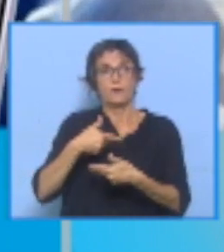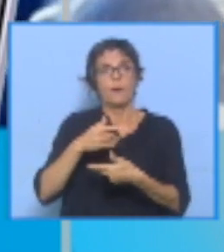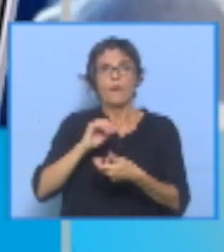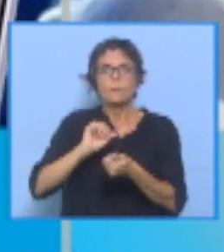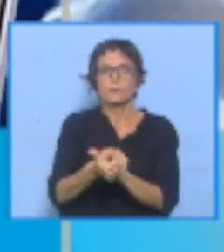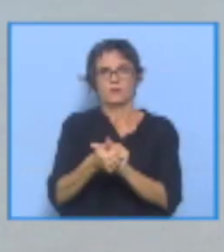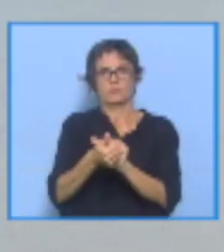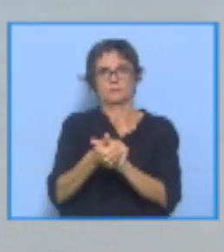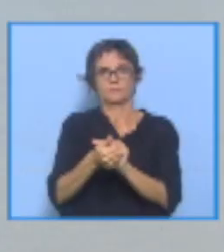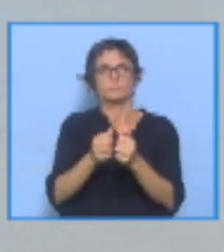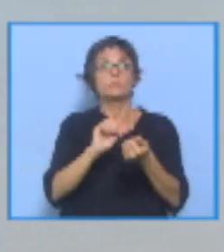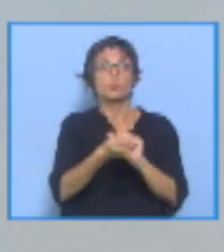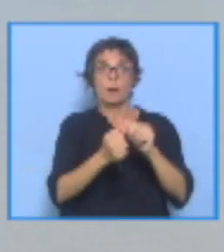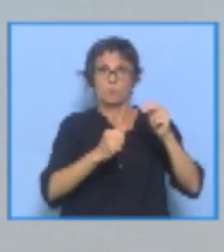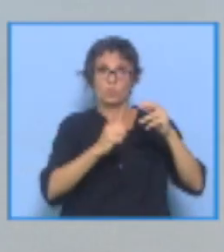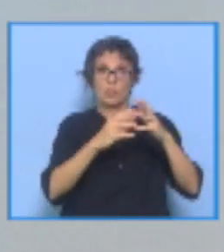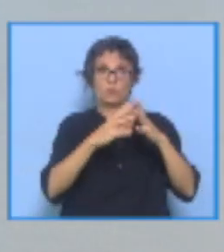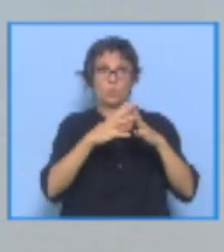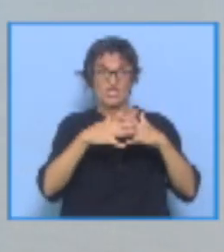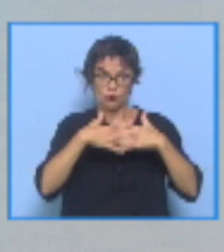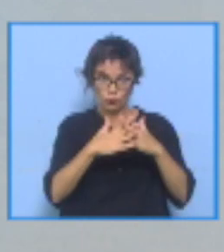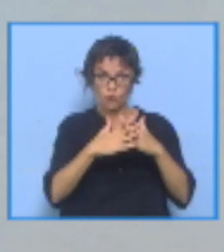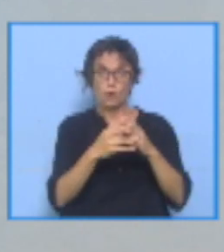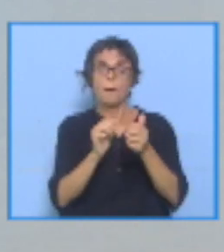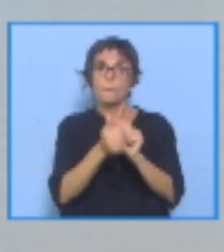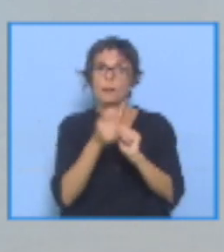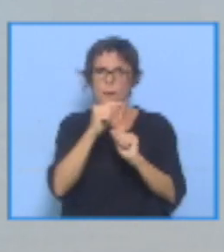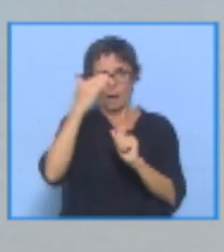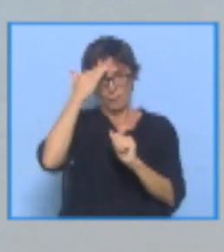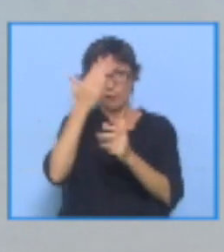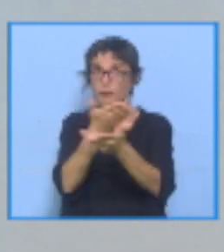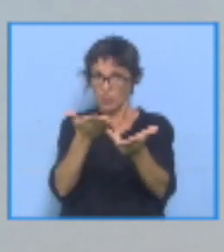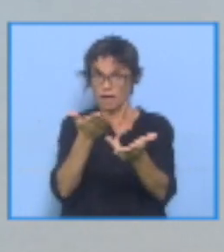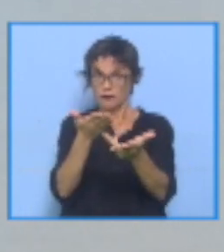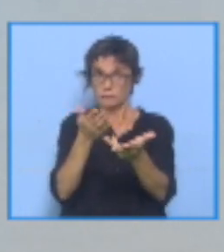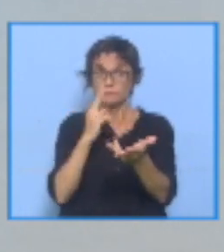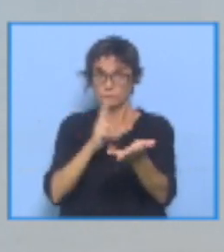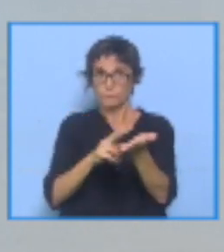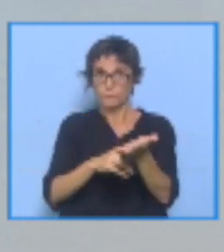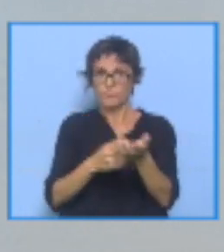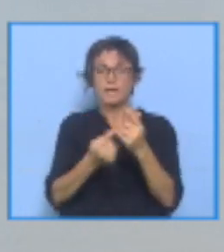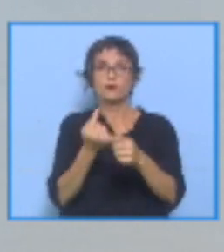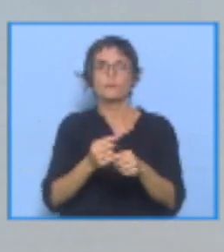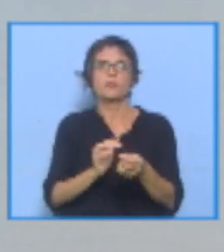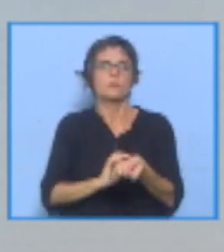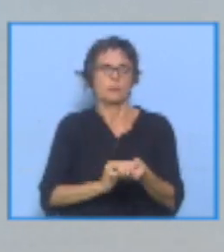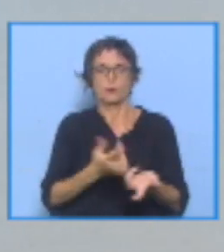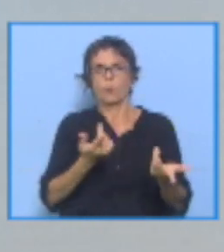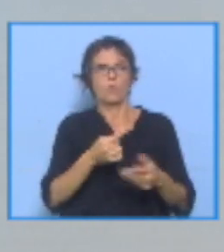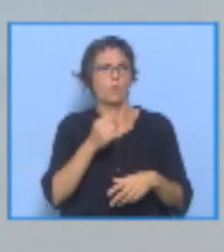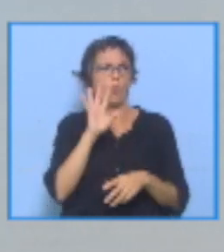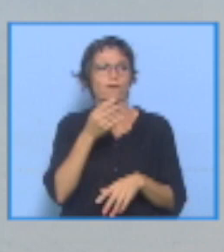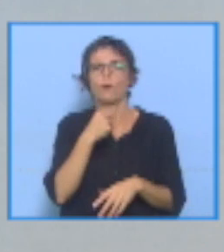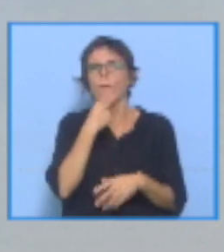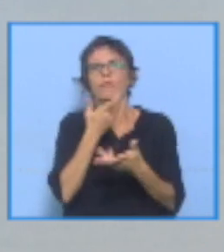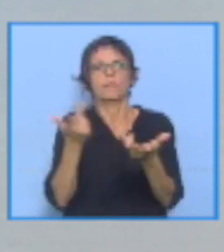mudar a estrutura e mudar a mentalidade, porque tantas vezes ainda se associa o tom de pele diferente ou o sotaque que